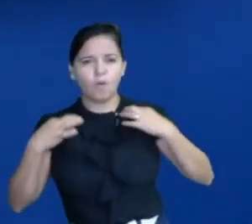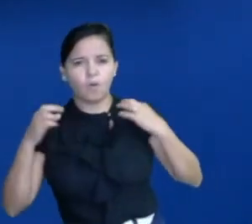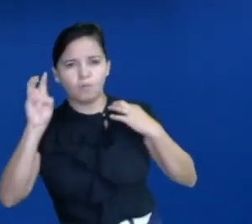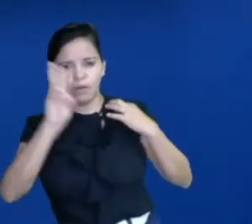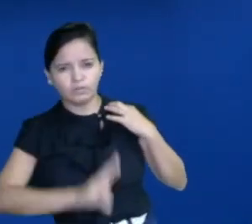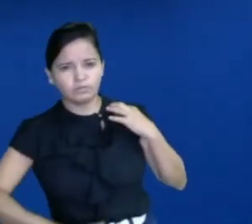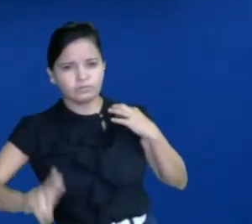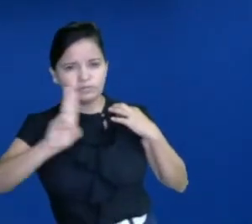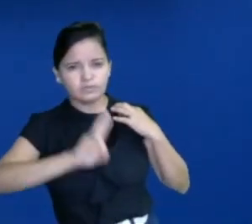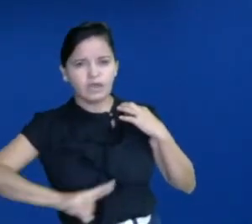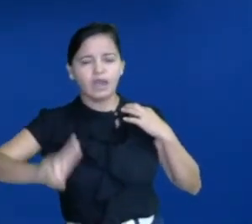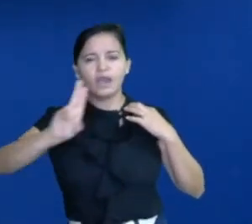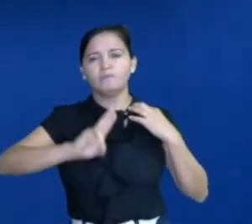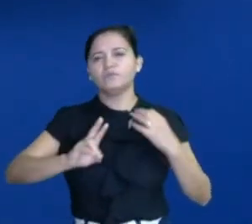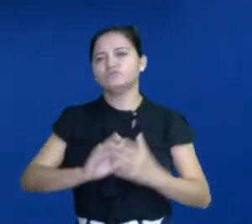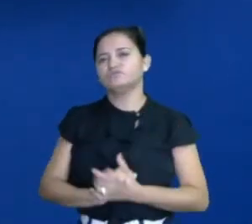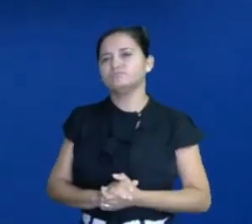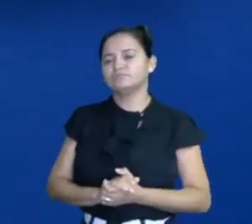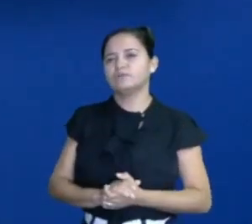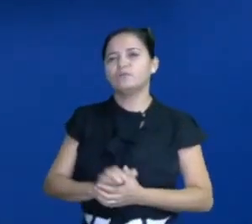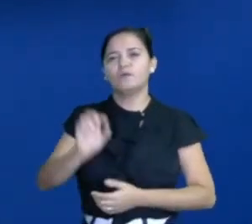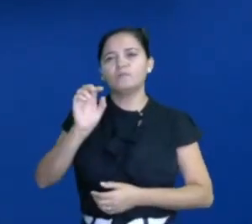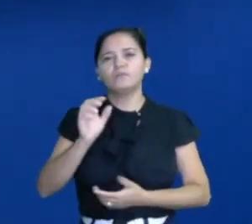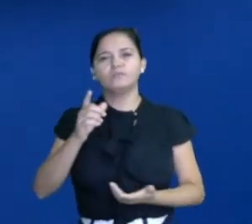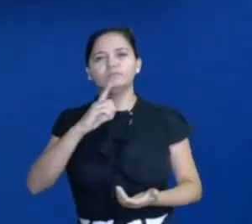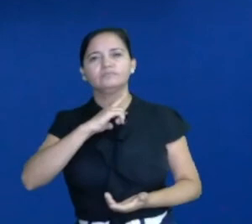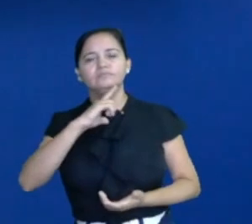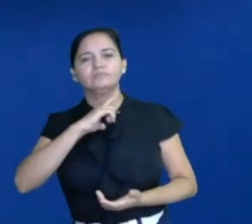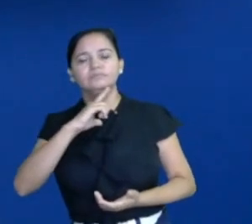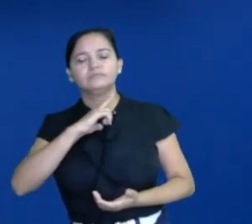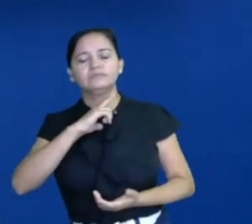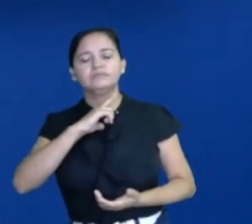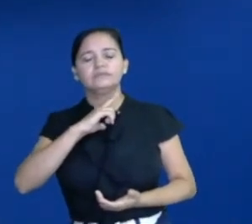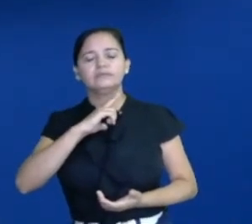a maneira como utilizamos